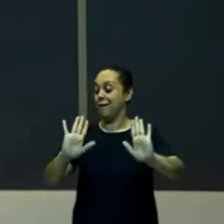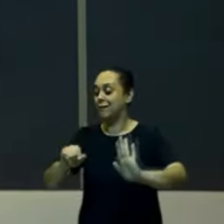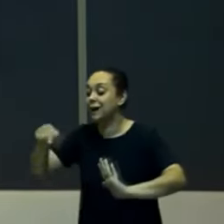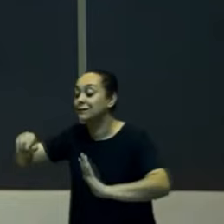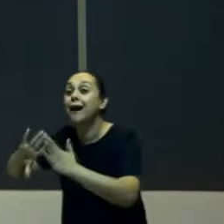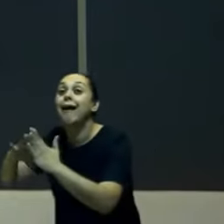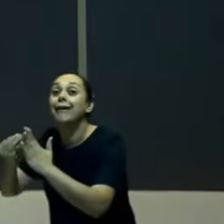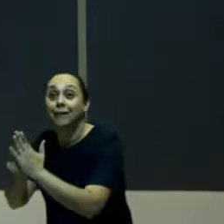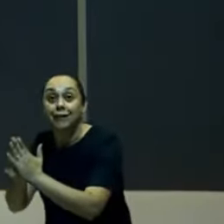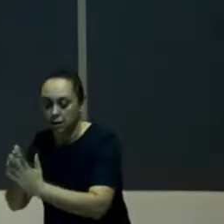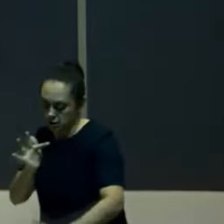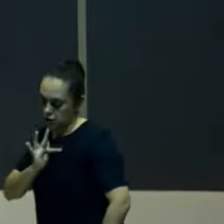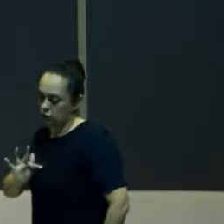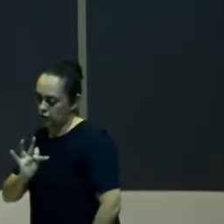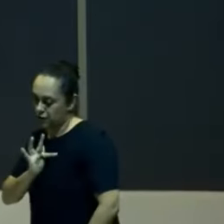Envia esse valor,